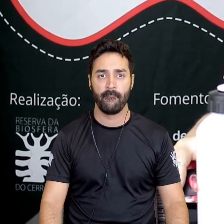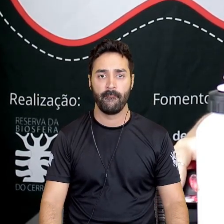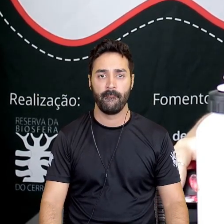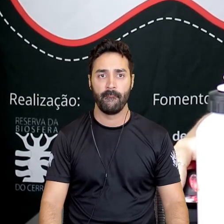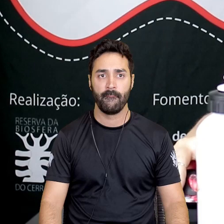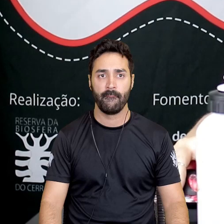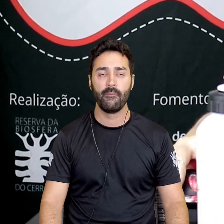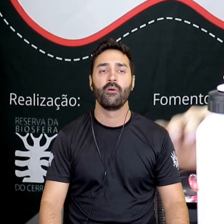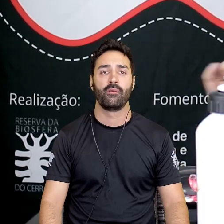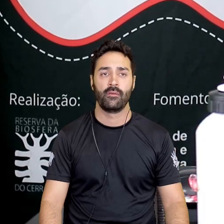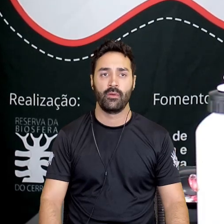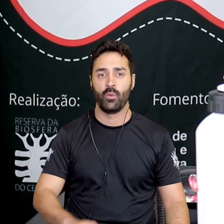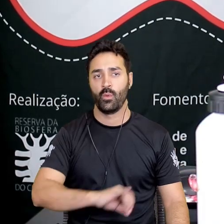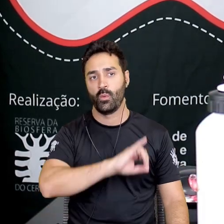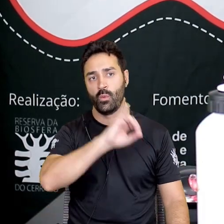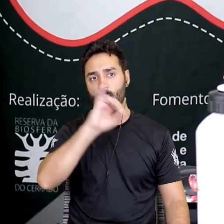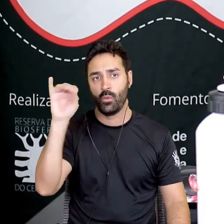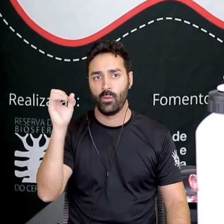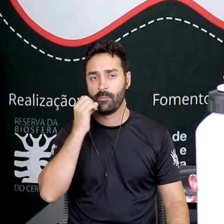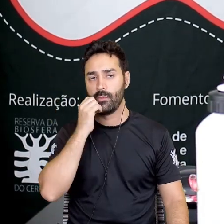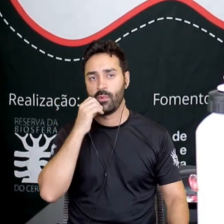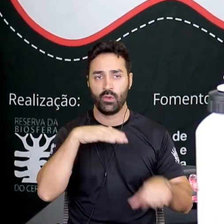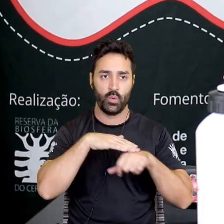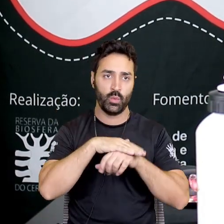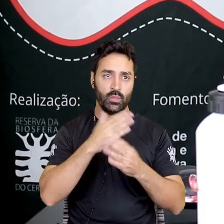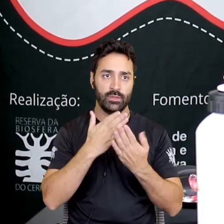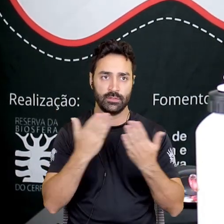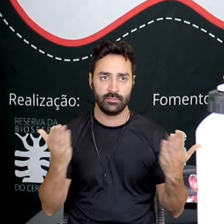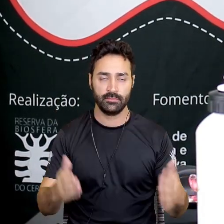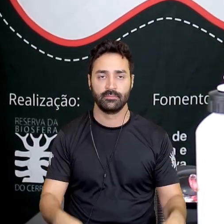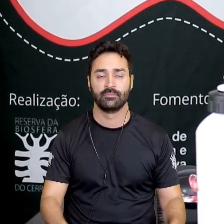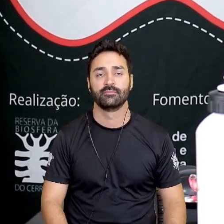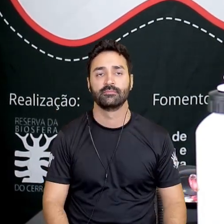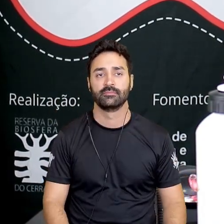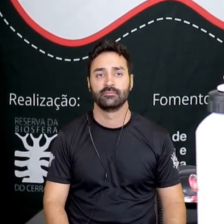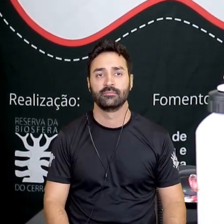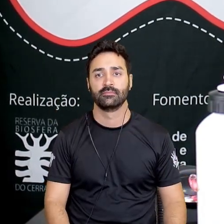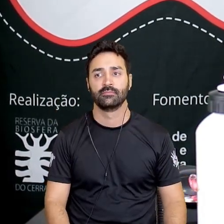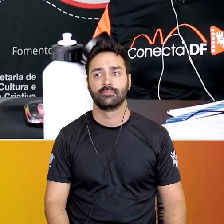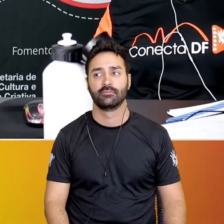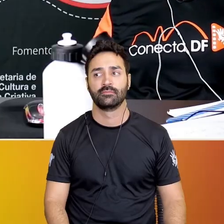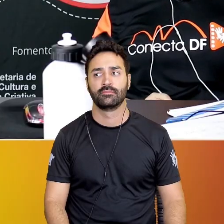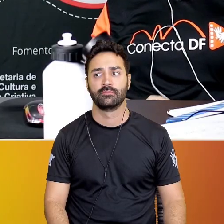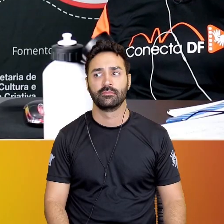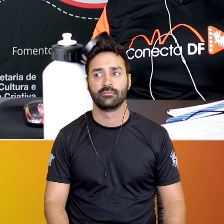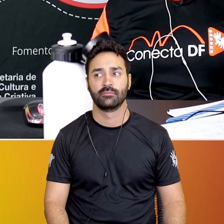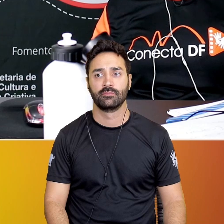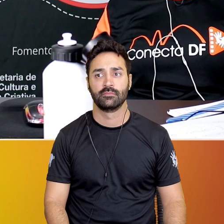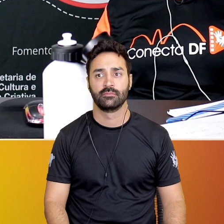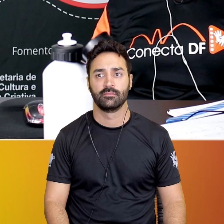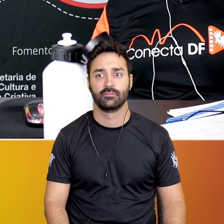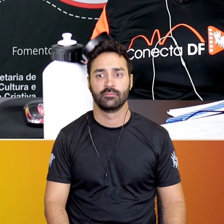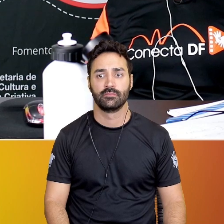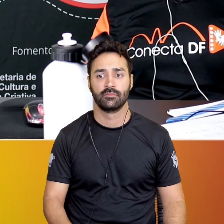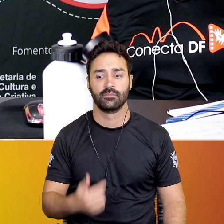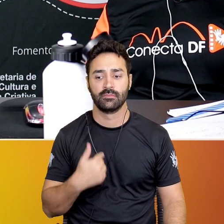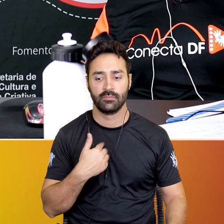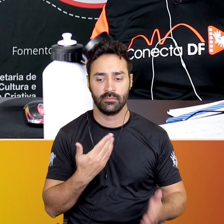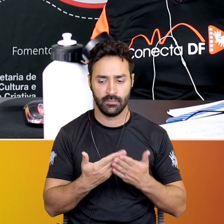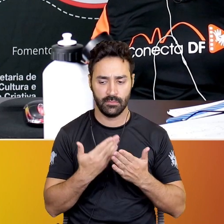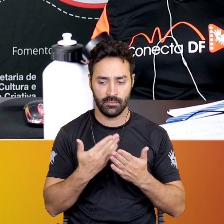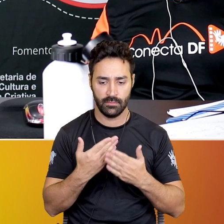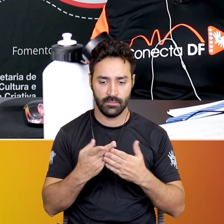Oi, boa noite. Boa noite. Eu estou fazendo uma pós-graduação, né,